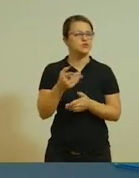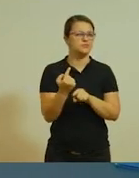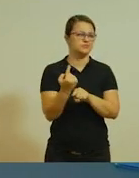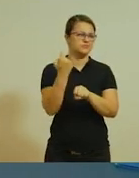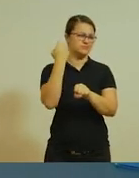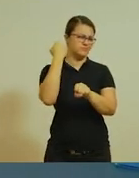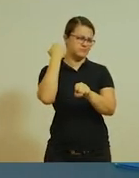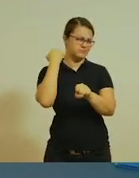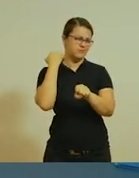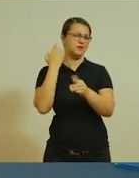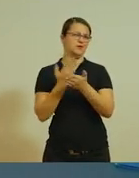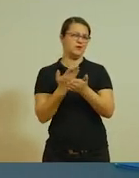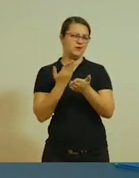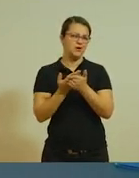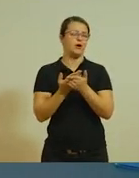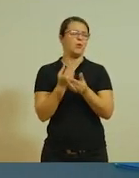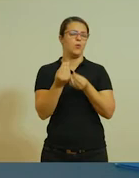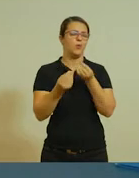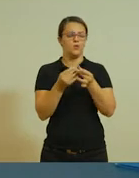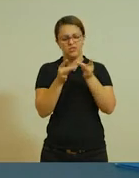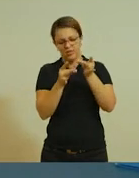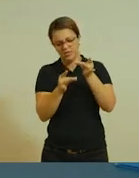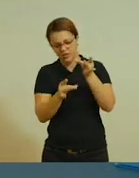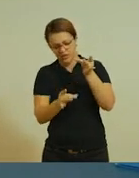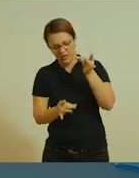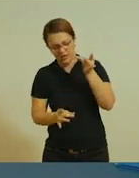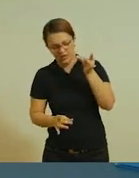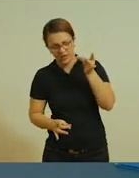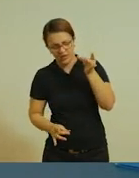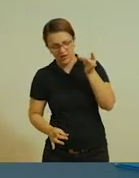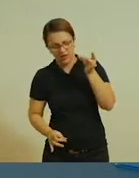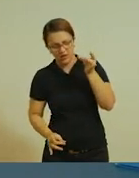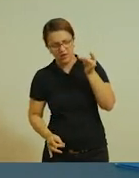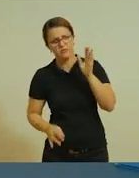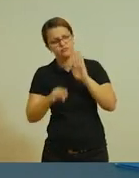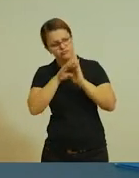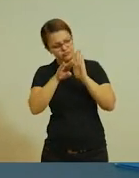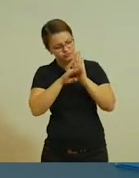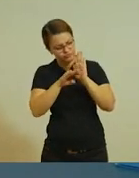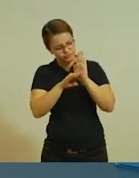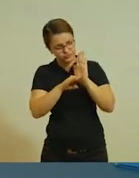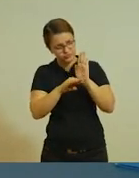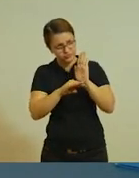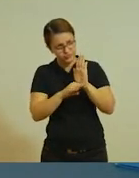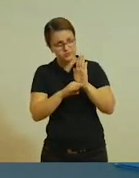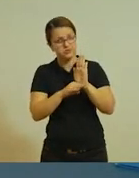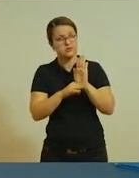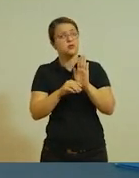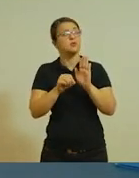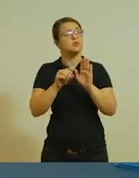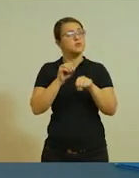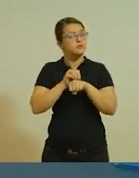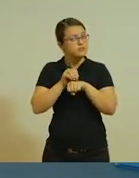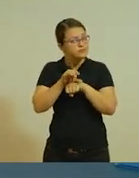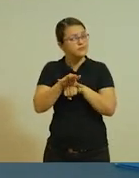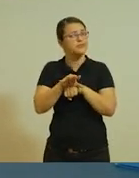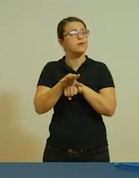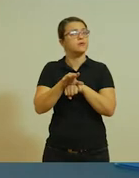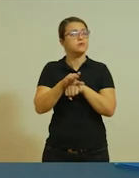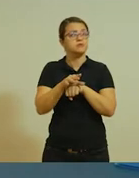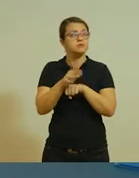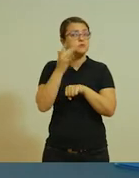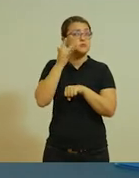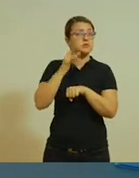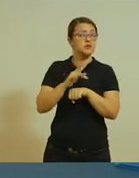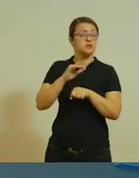já expliquei nas duas primeiras aulas detalhadamente cada uma desses itens e eu sugiro que, se você ainda não